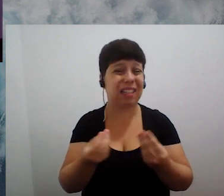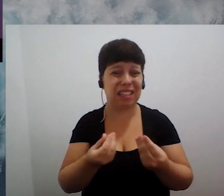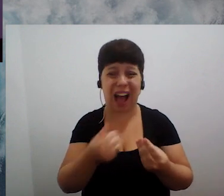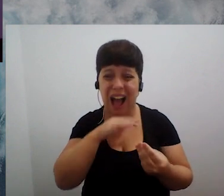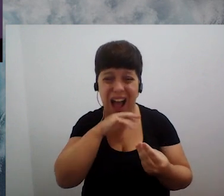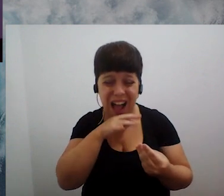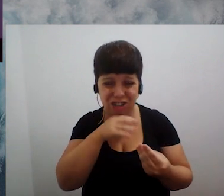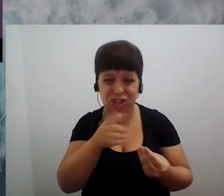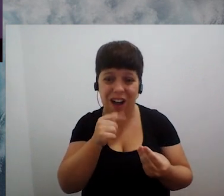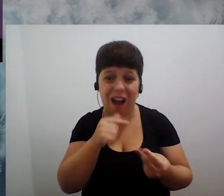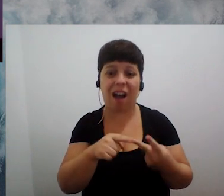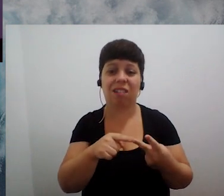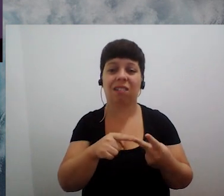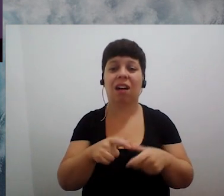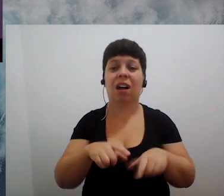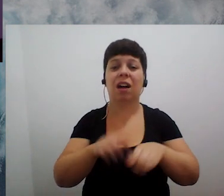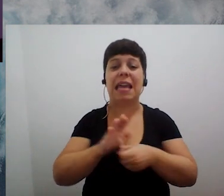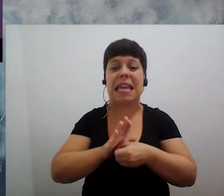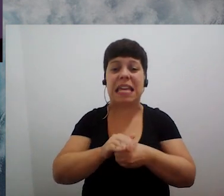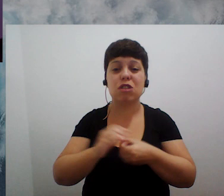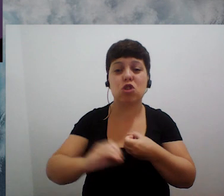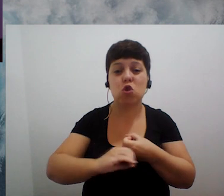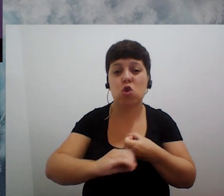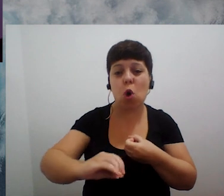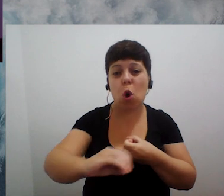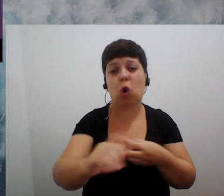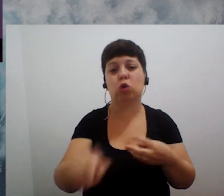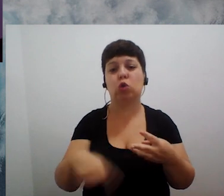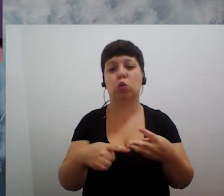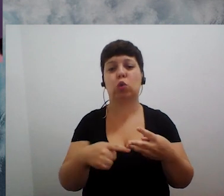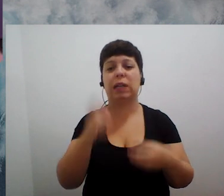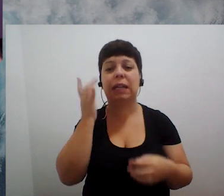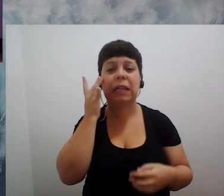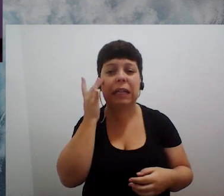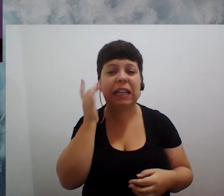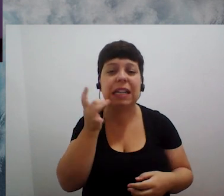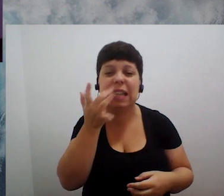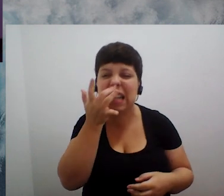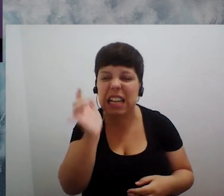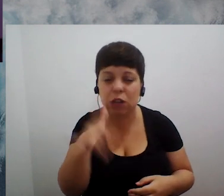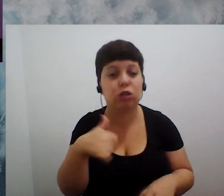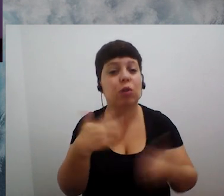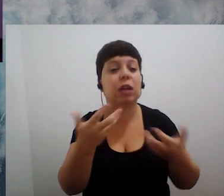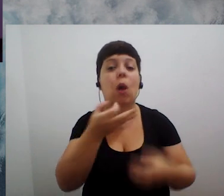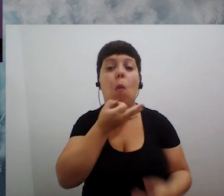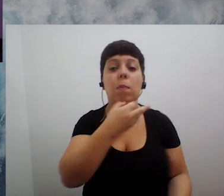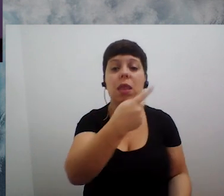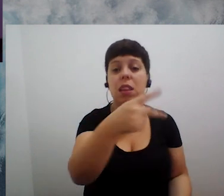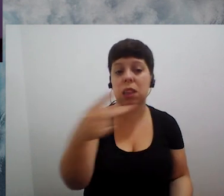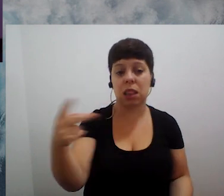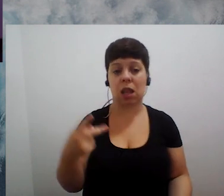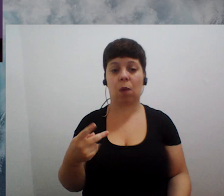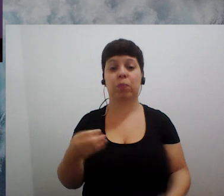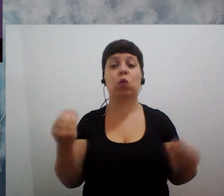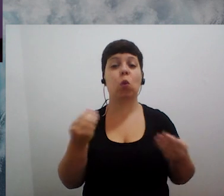má qualidade da água, do esgoto, do lixo, né? E eu queria ouvir um pouquinho de vocês sobre isso,